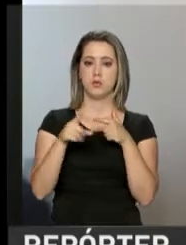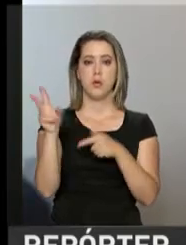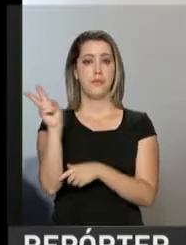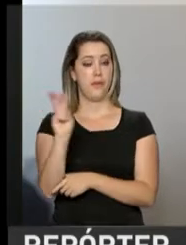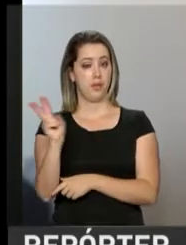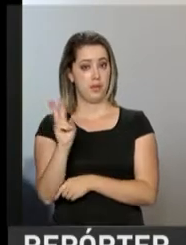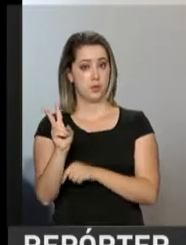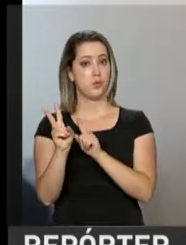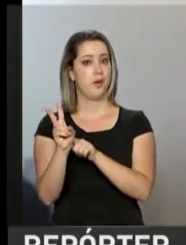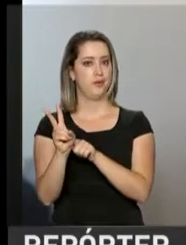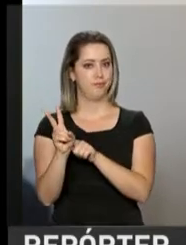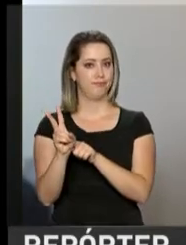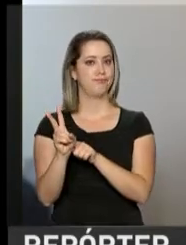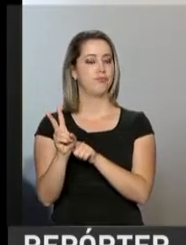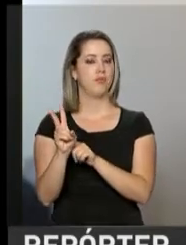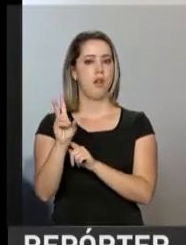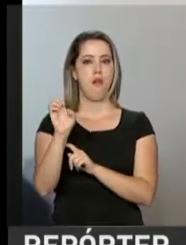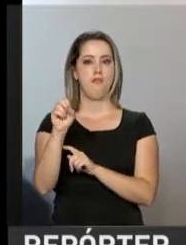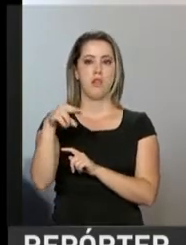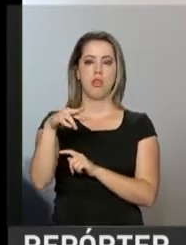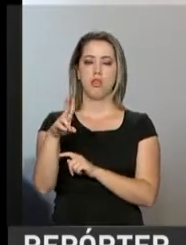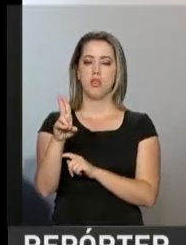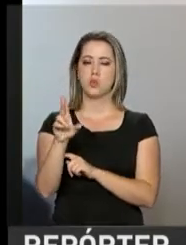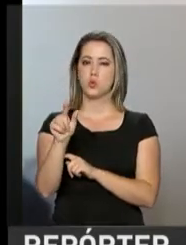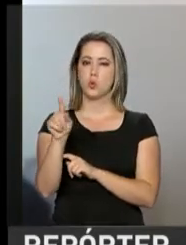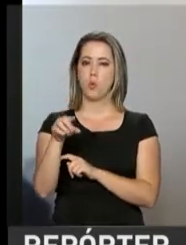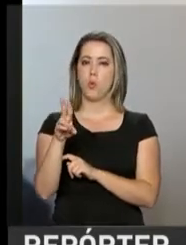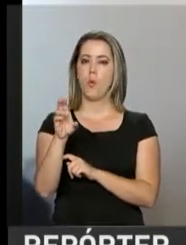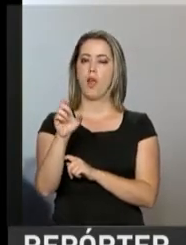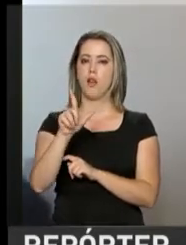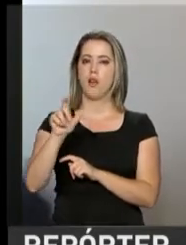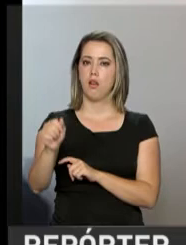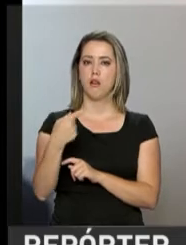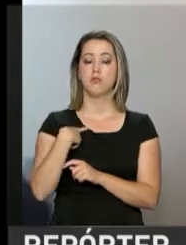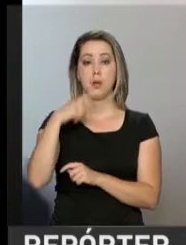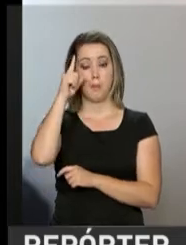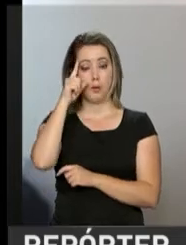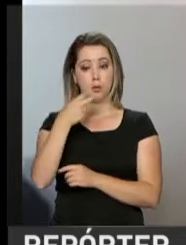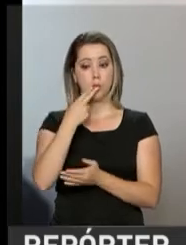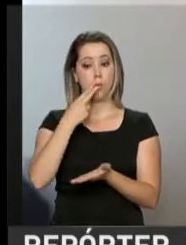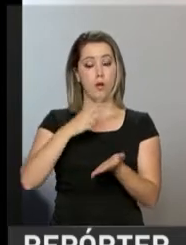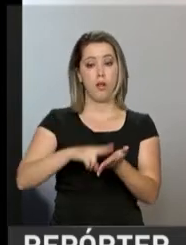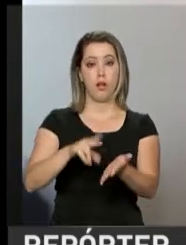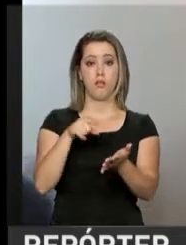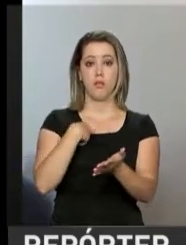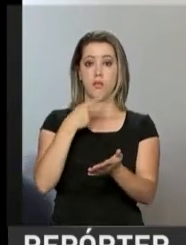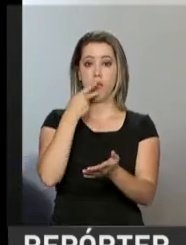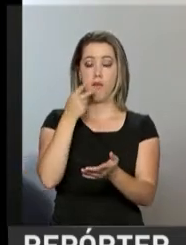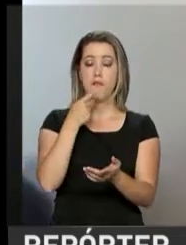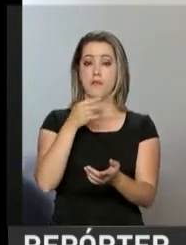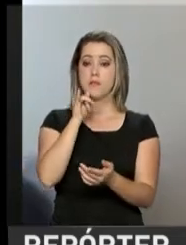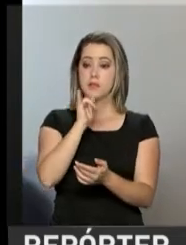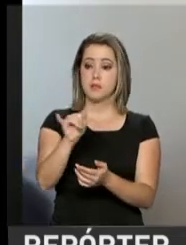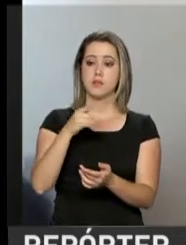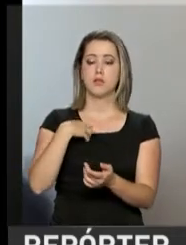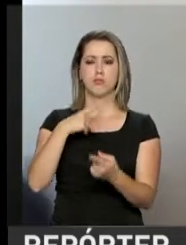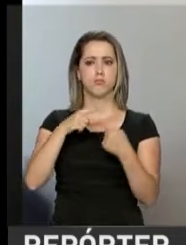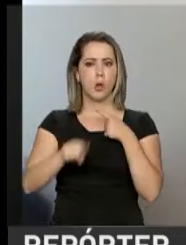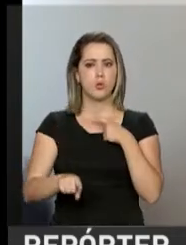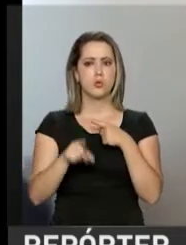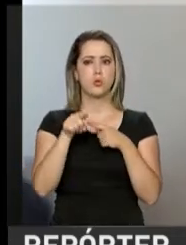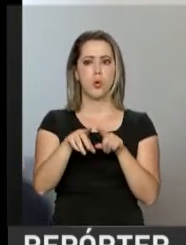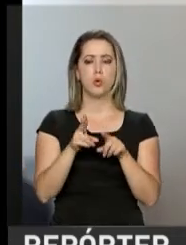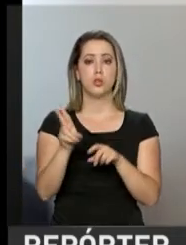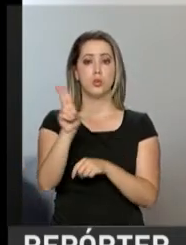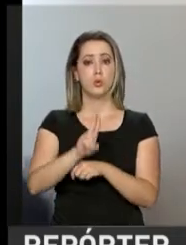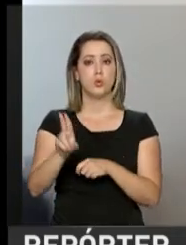Venezuela. Esse mês, o Itamaraty emitiu um comunicado condenando o uso excessivo da força pelas autoridades